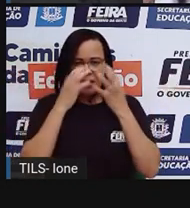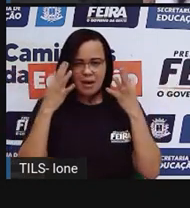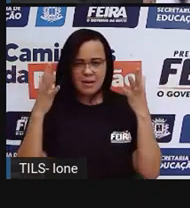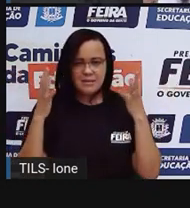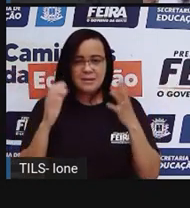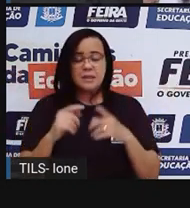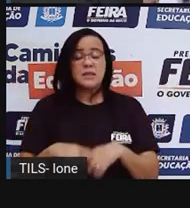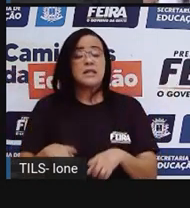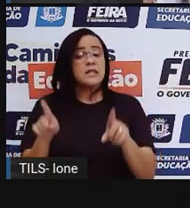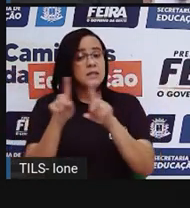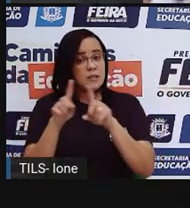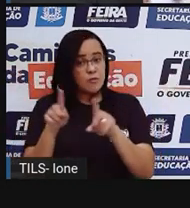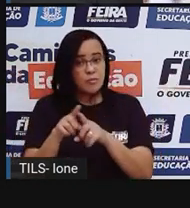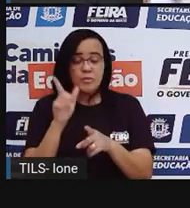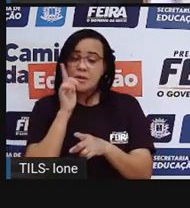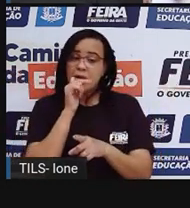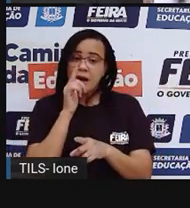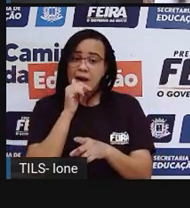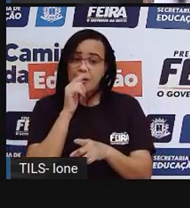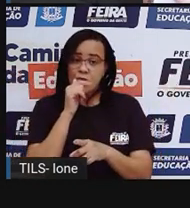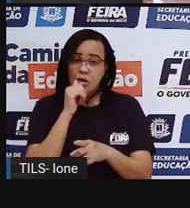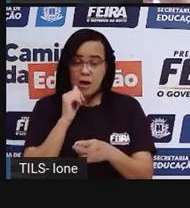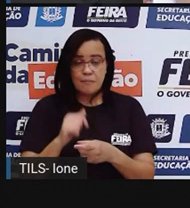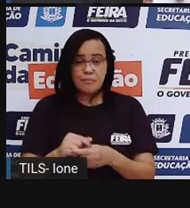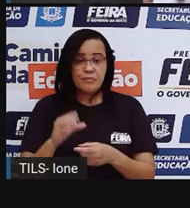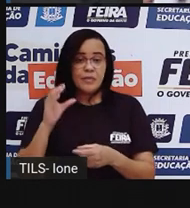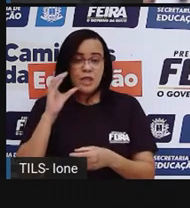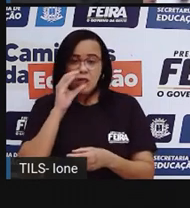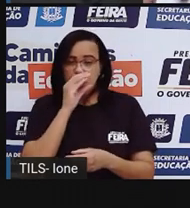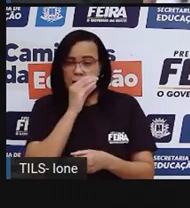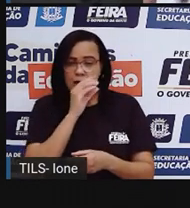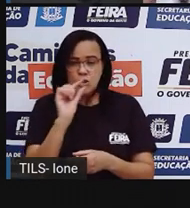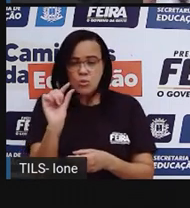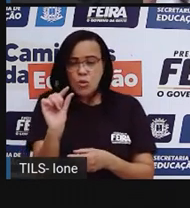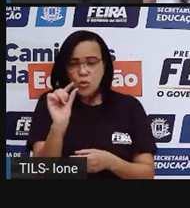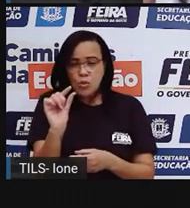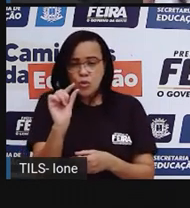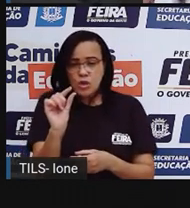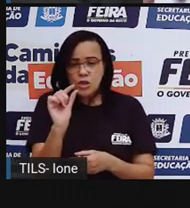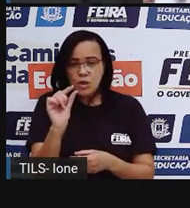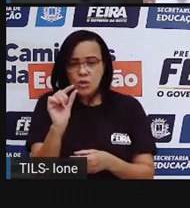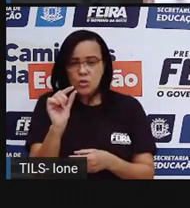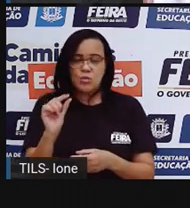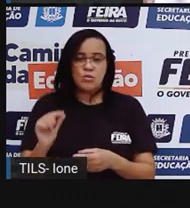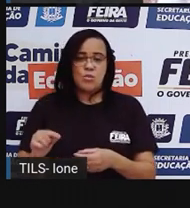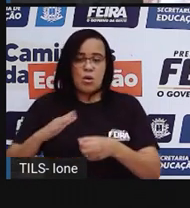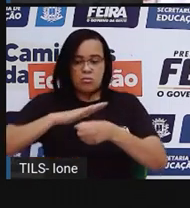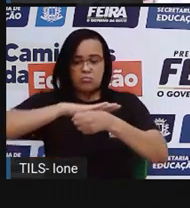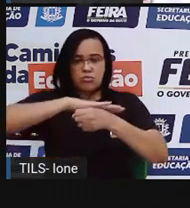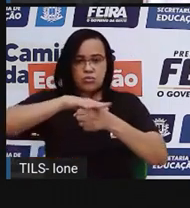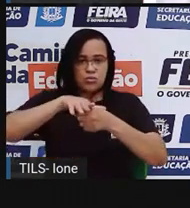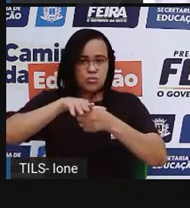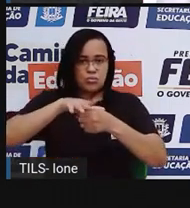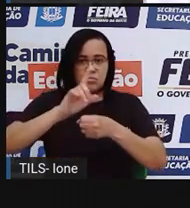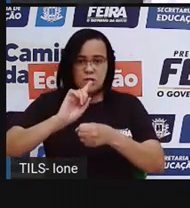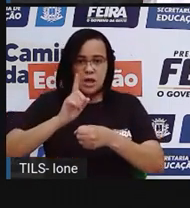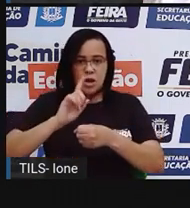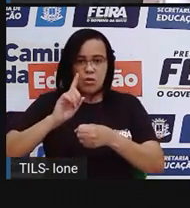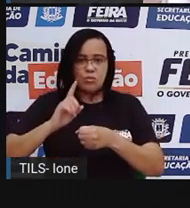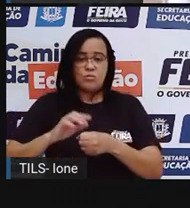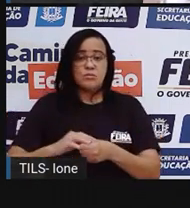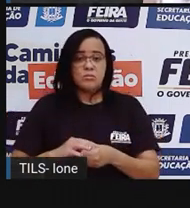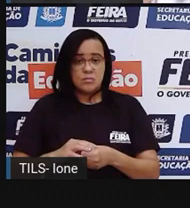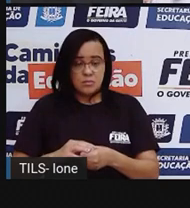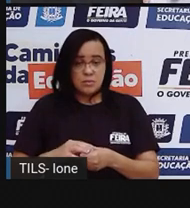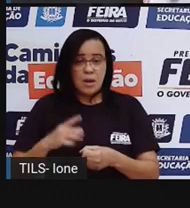morna, né, em quantidade suficiente para não encher totalmente o pote, né? Porque a gente vai querer que a água,